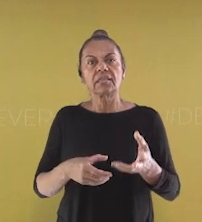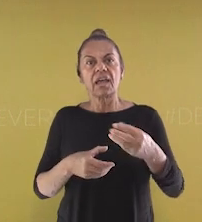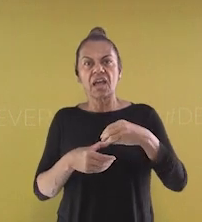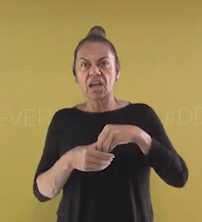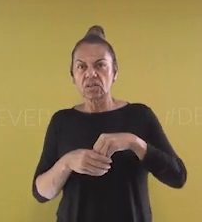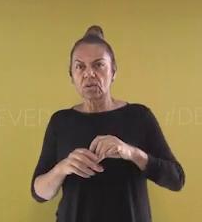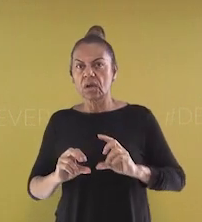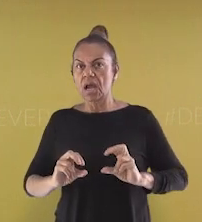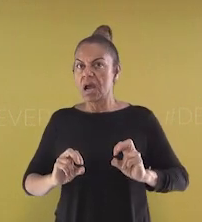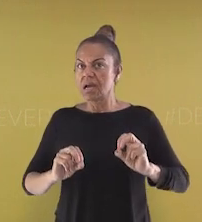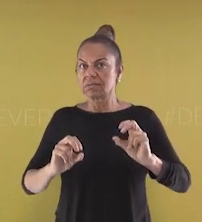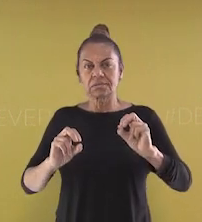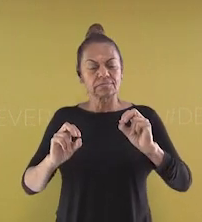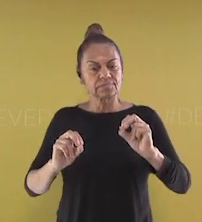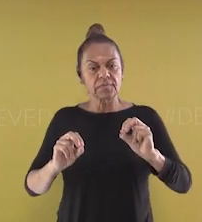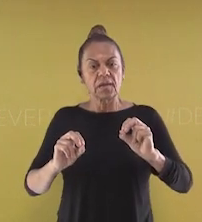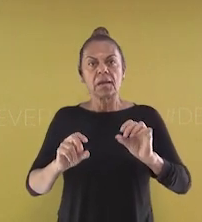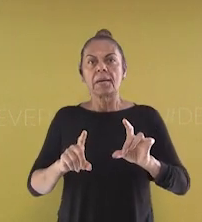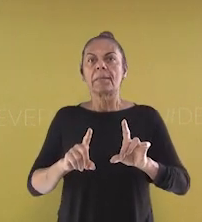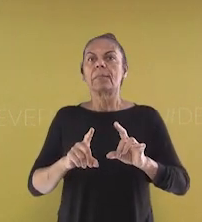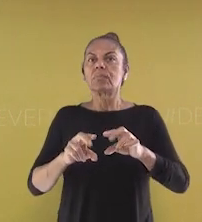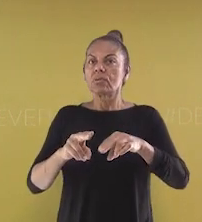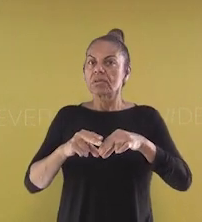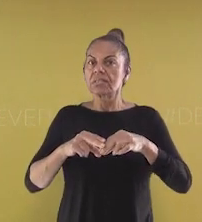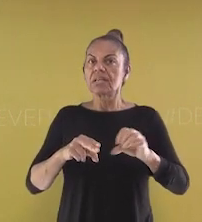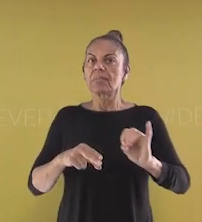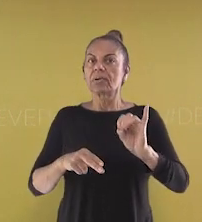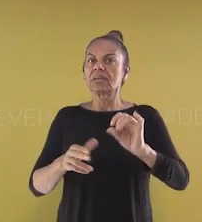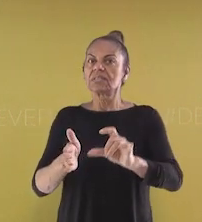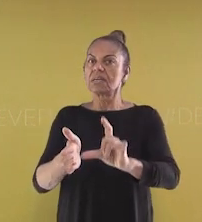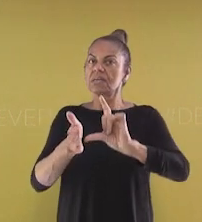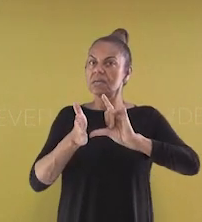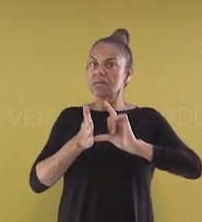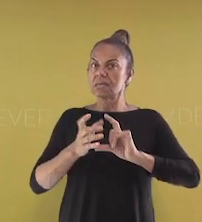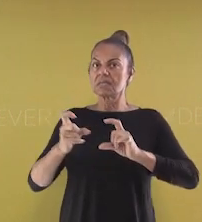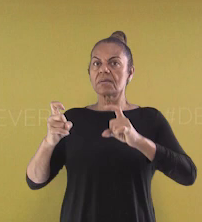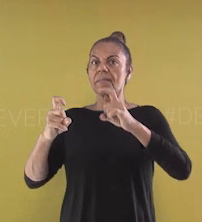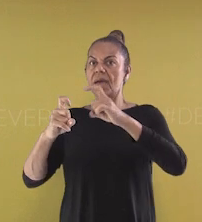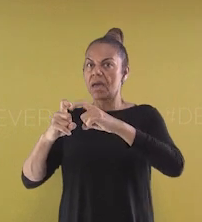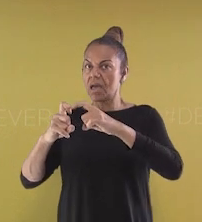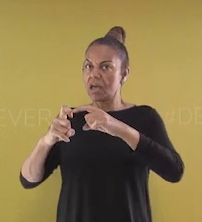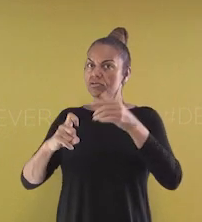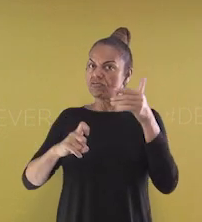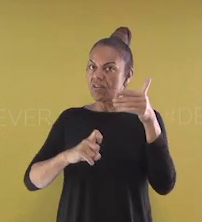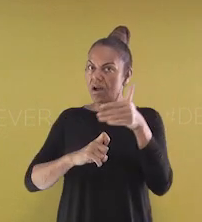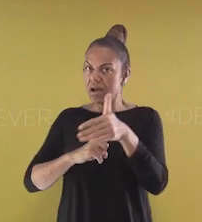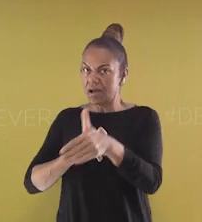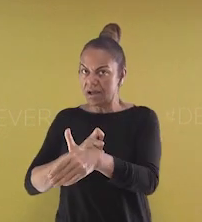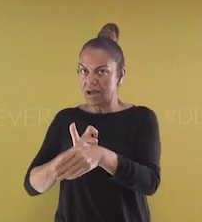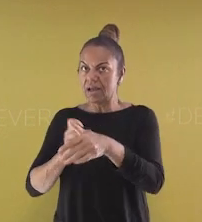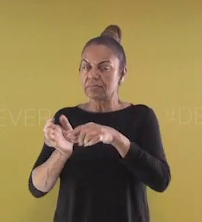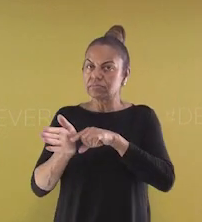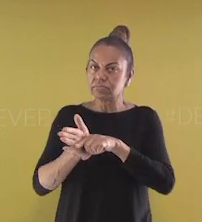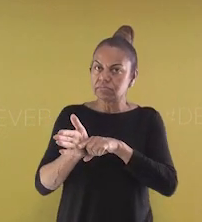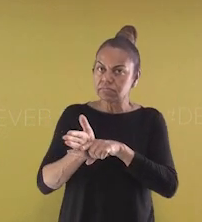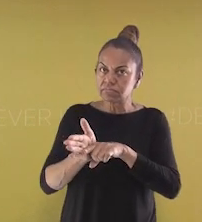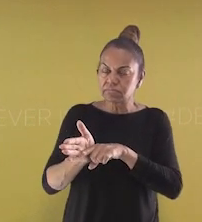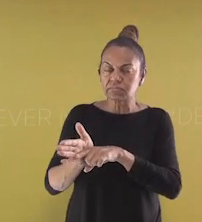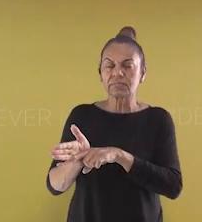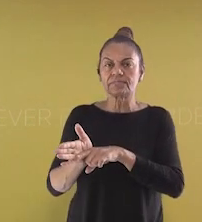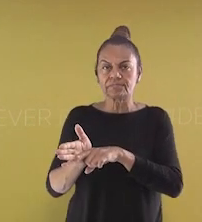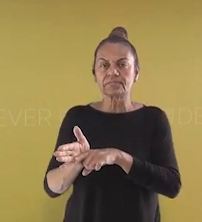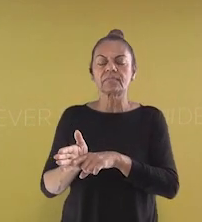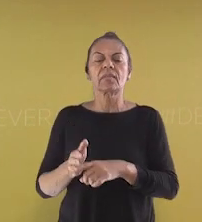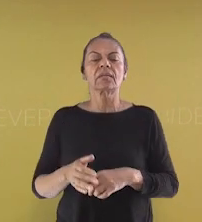doença é que esses sinais não são causados por câncer. Por isso é importante que sejam diagnosticados por